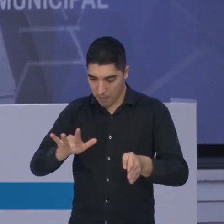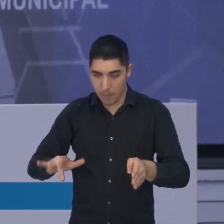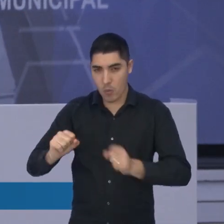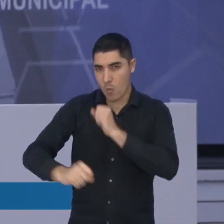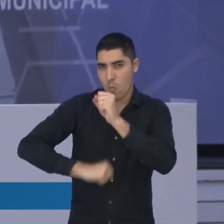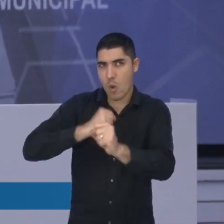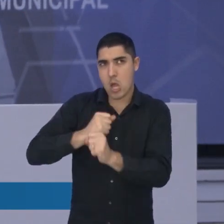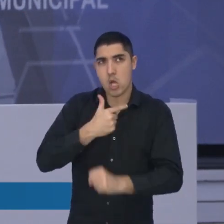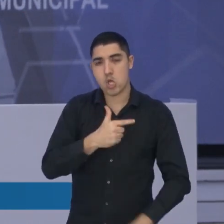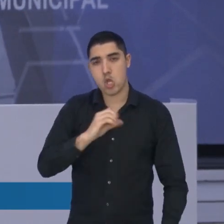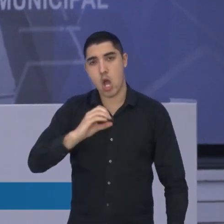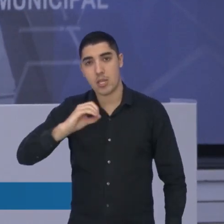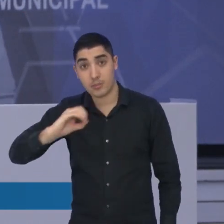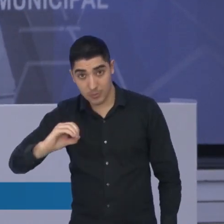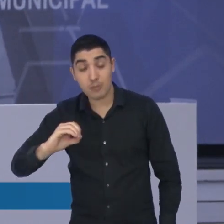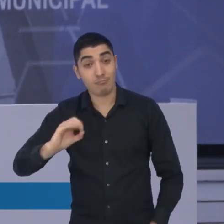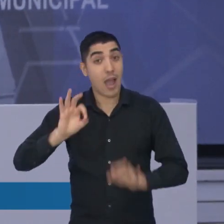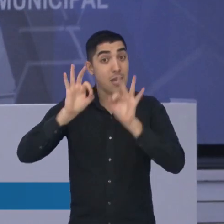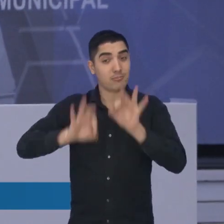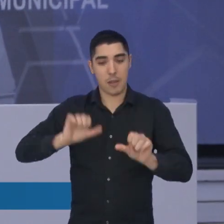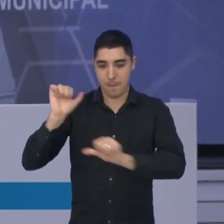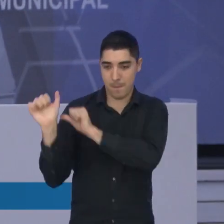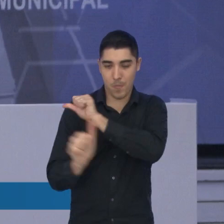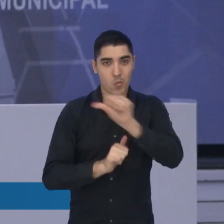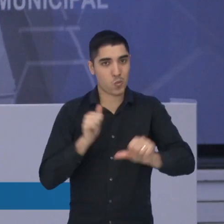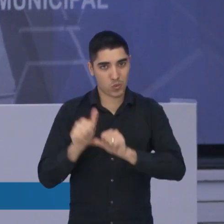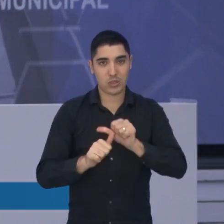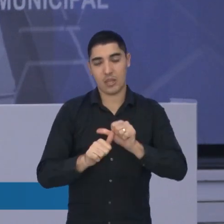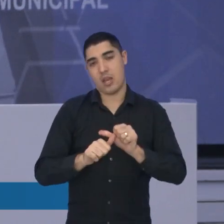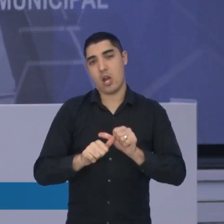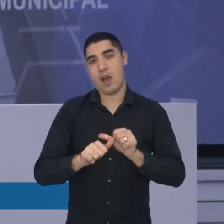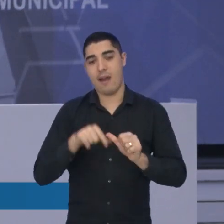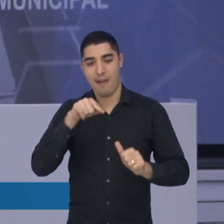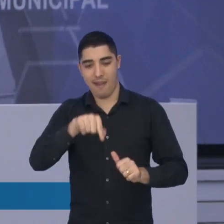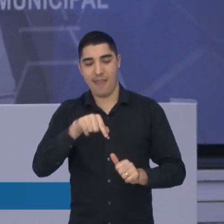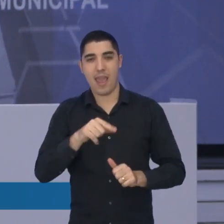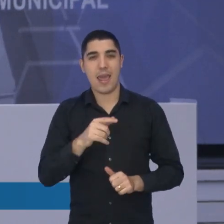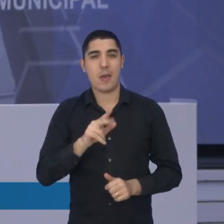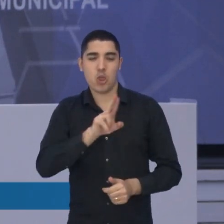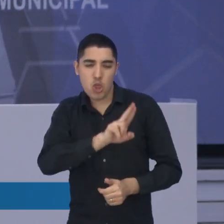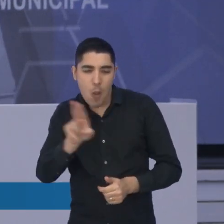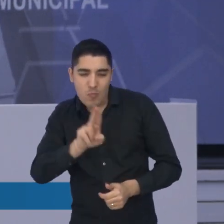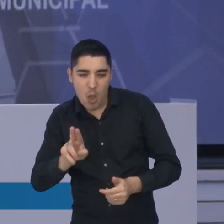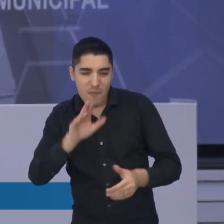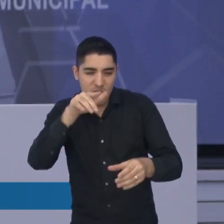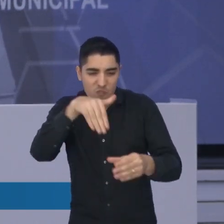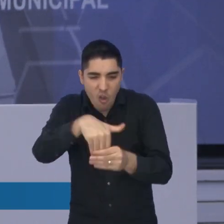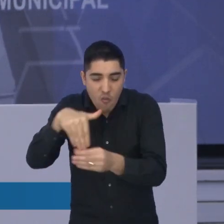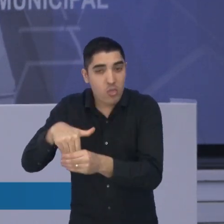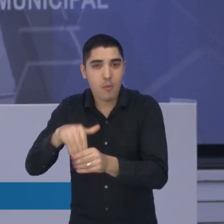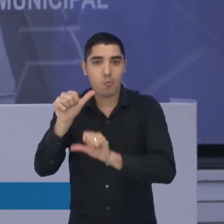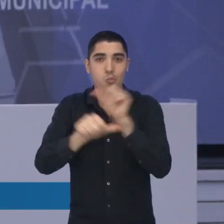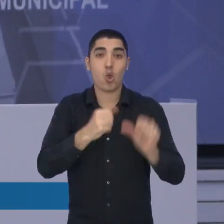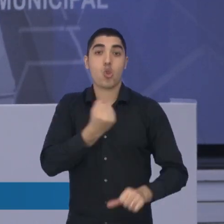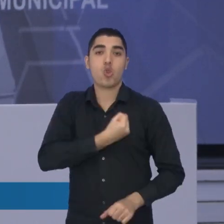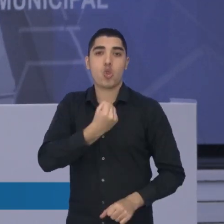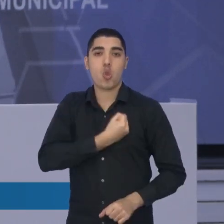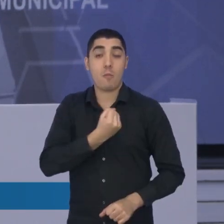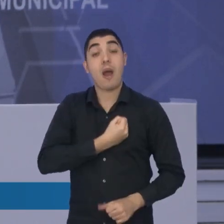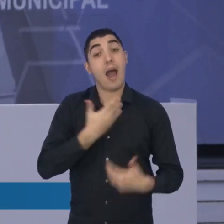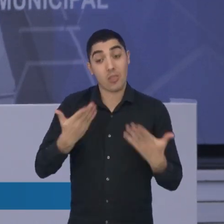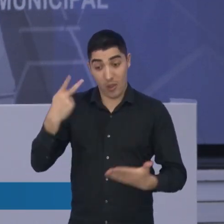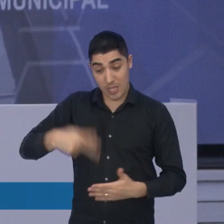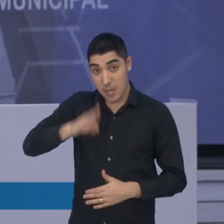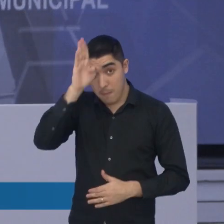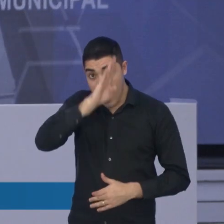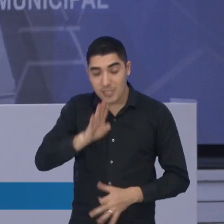2000, mudando a votação de nominal para uma votação numérica, que pudemos afirmar que as eleições no Brasil são